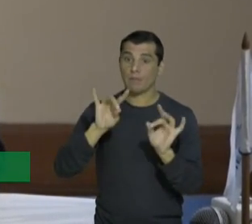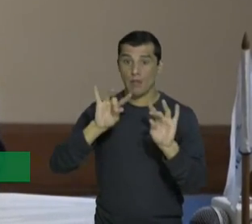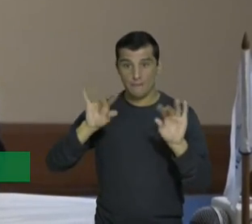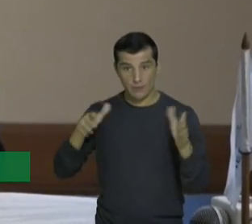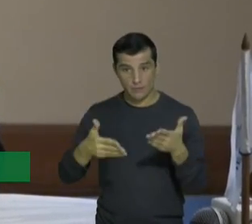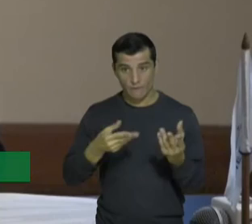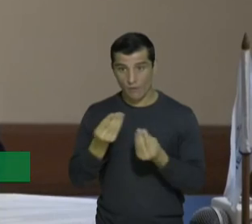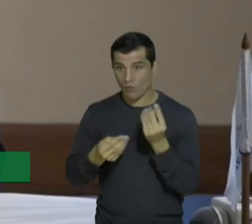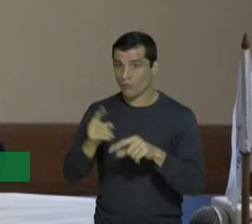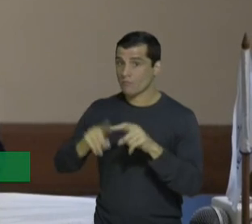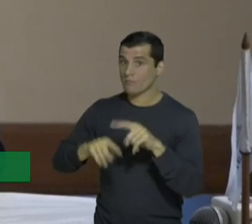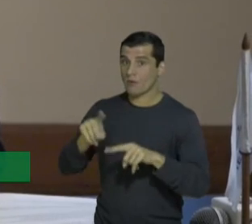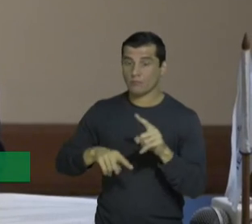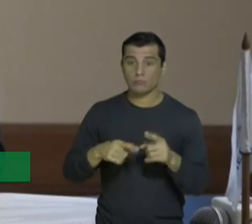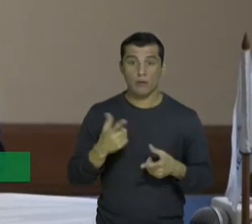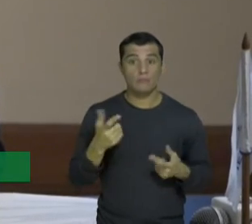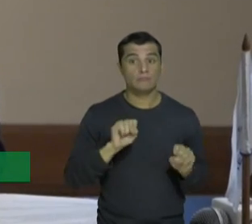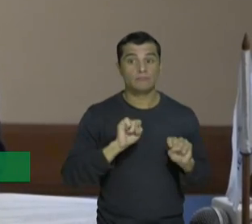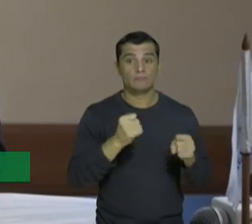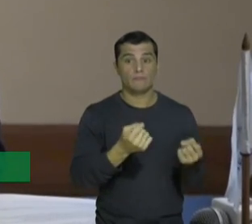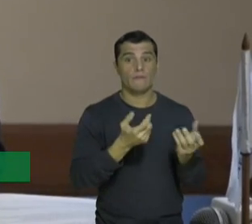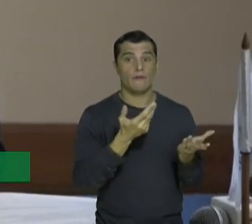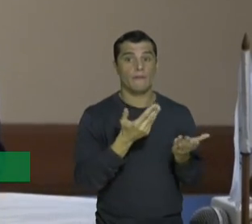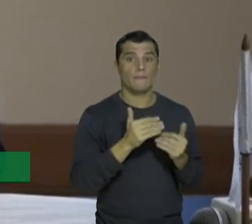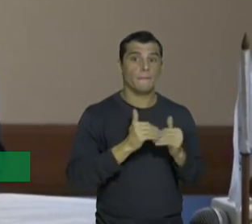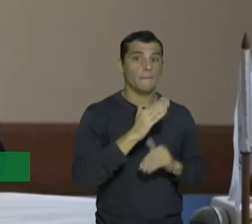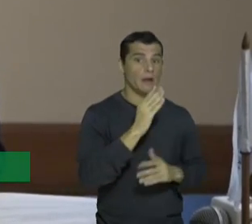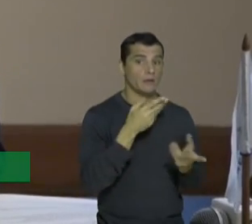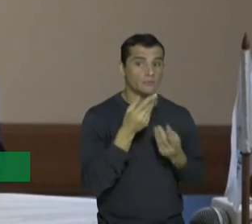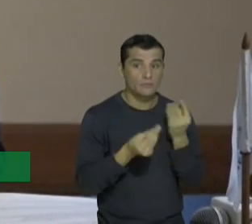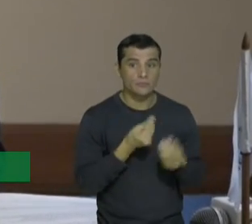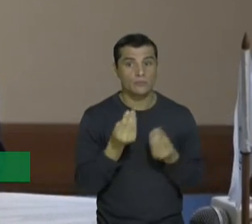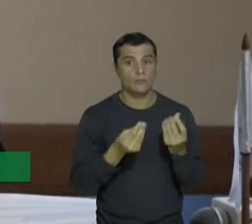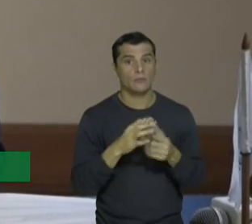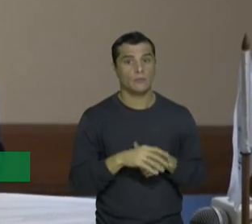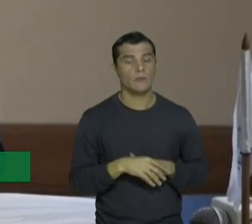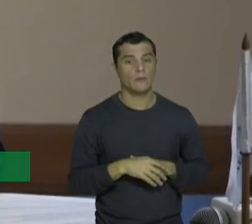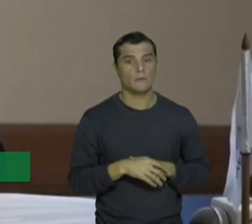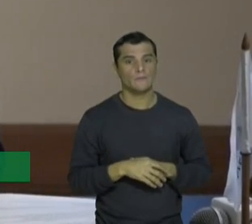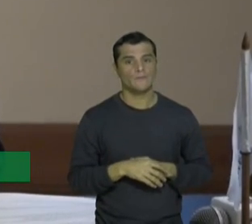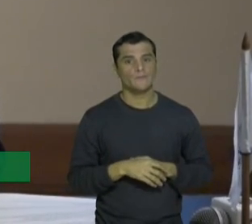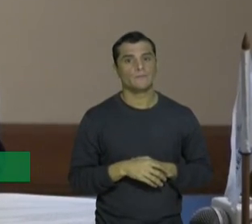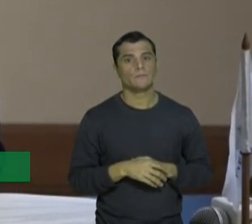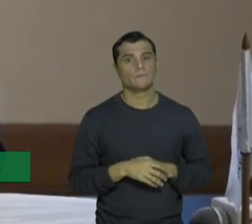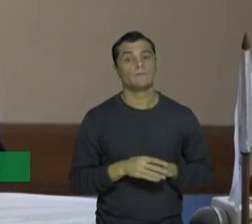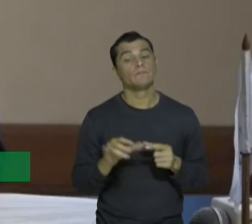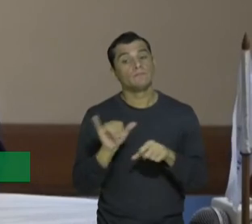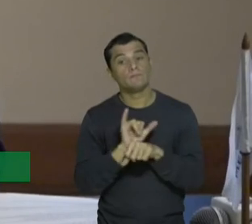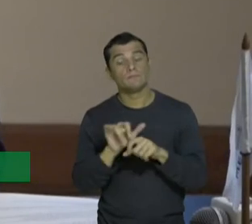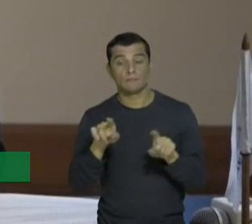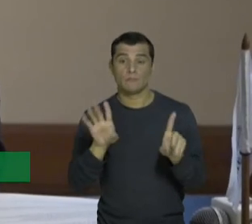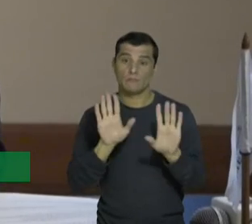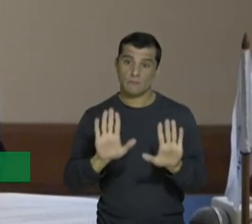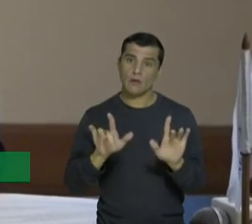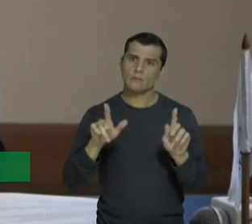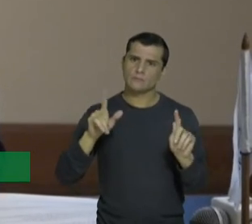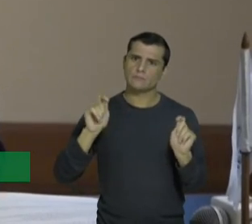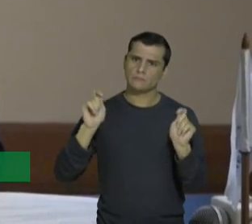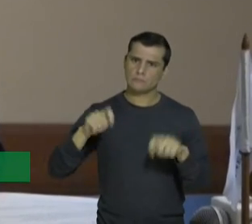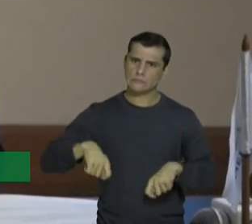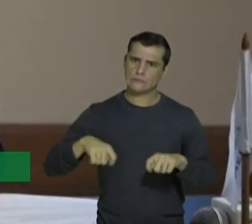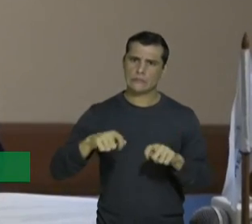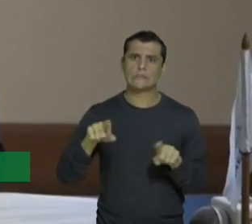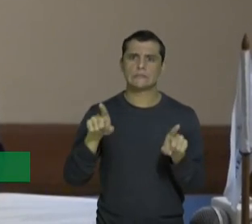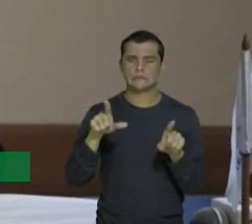produtos ela é protegida por uma outra por uma outra regulamentação europeia Então mas existem a possibilidade esses esses